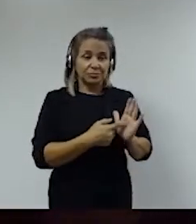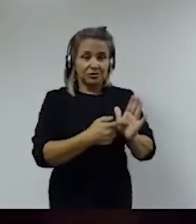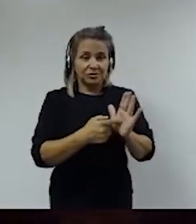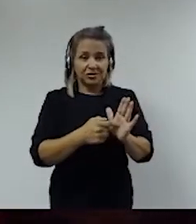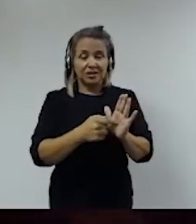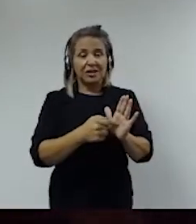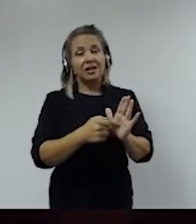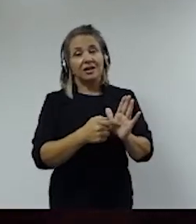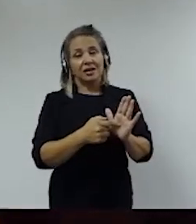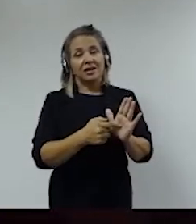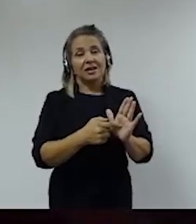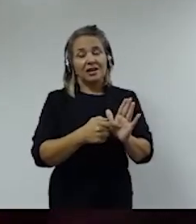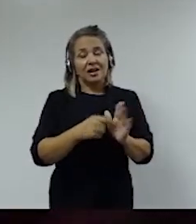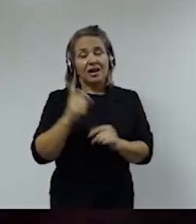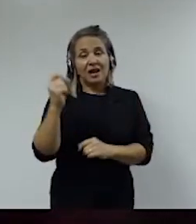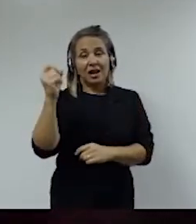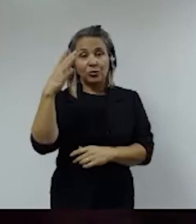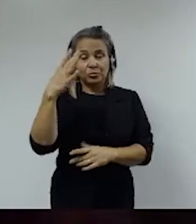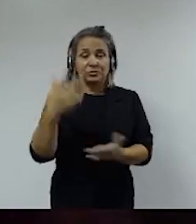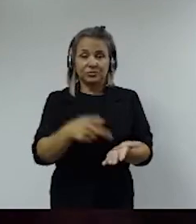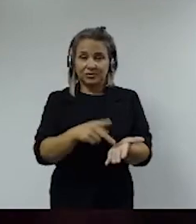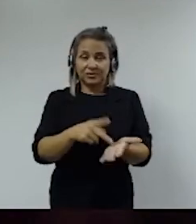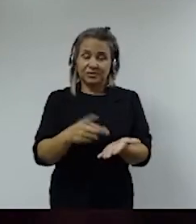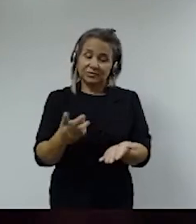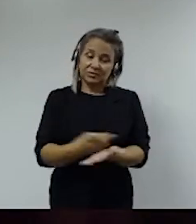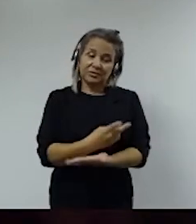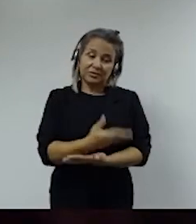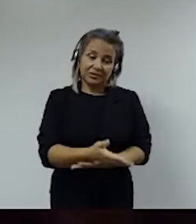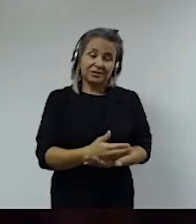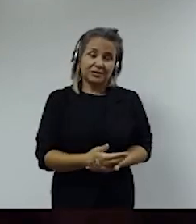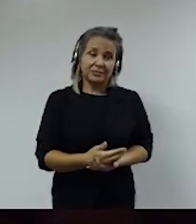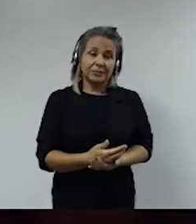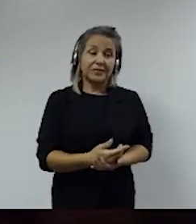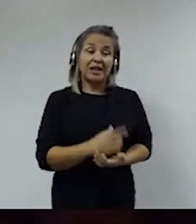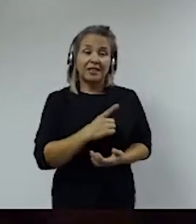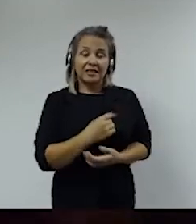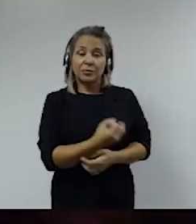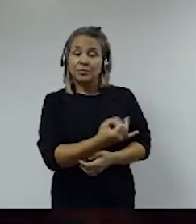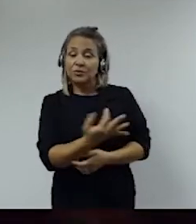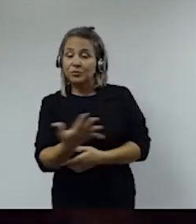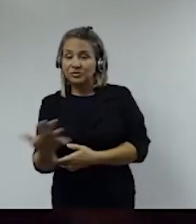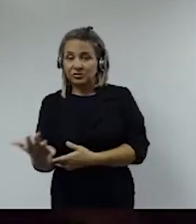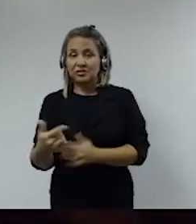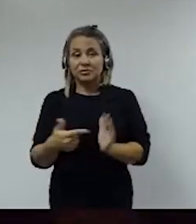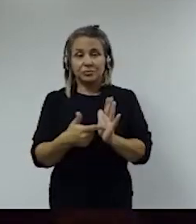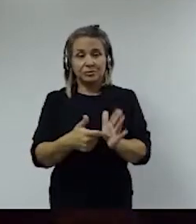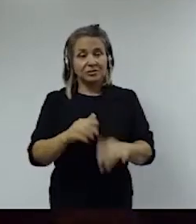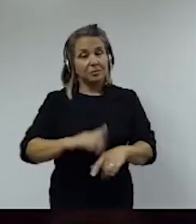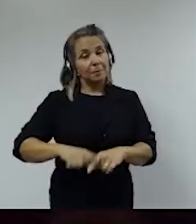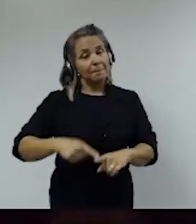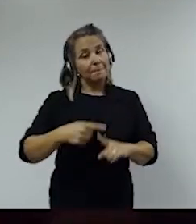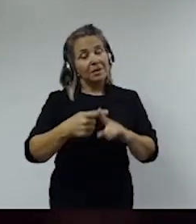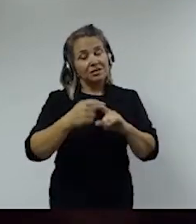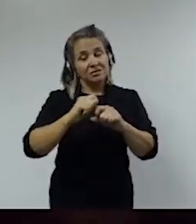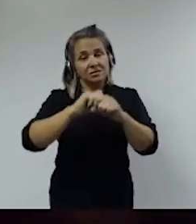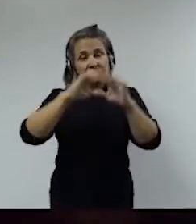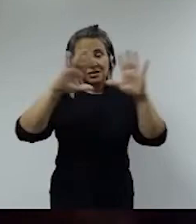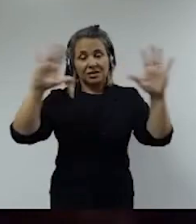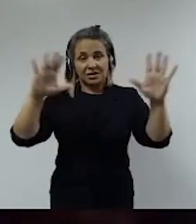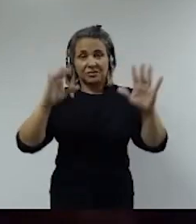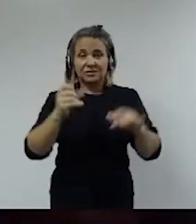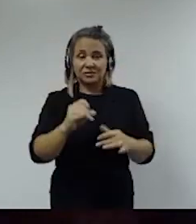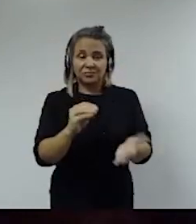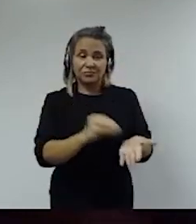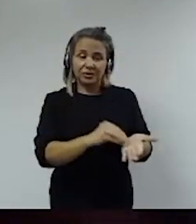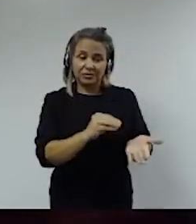essas violações. Eu vou trazer no final da minha apresentação alguns números que deixam isso até bem claro, né? Que sem as audiências de custódia, sem